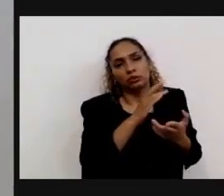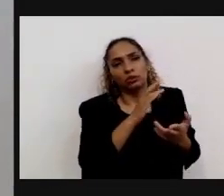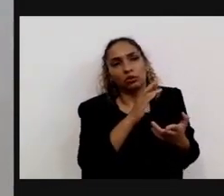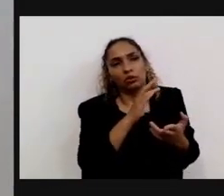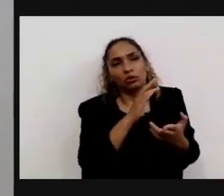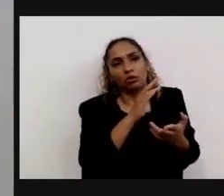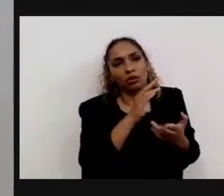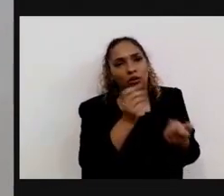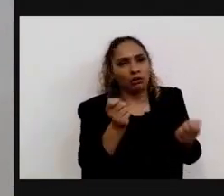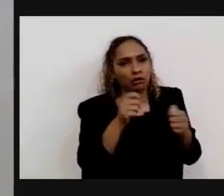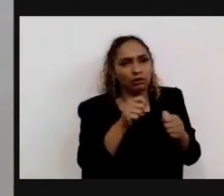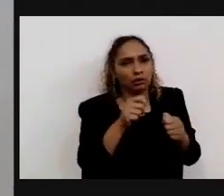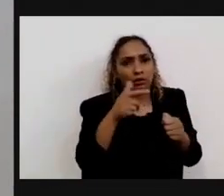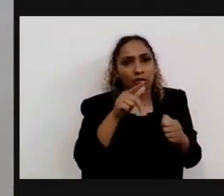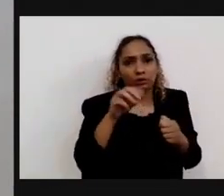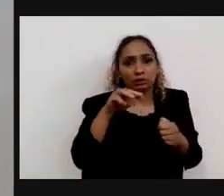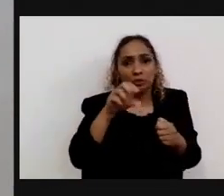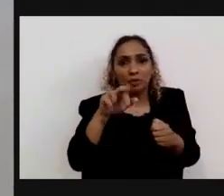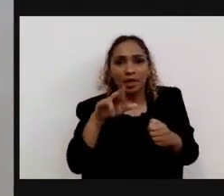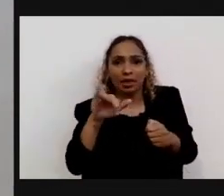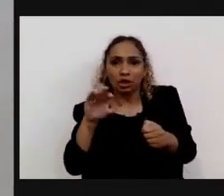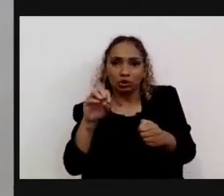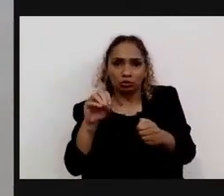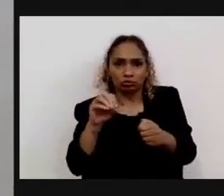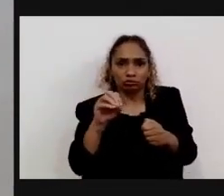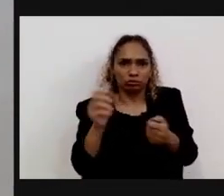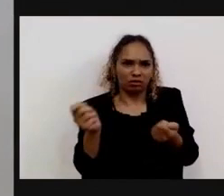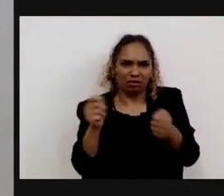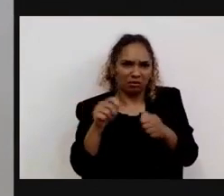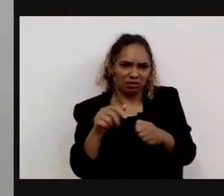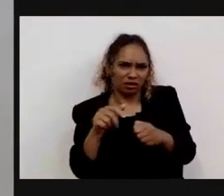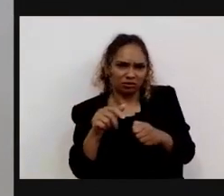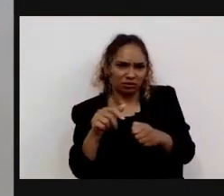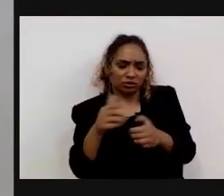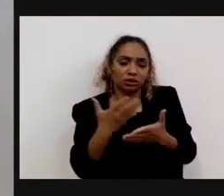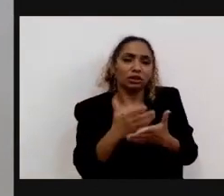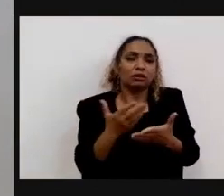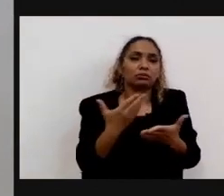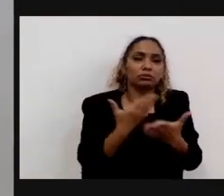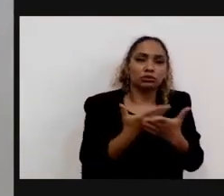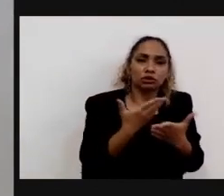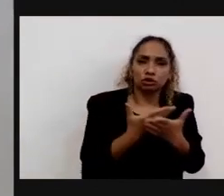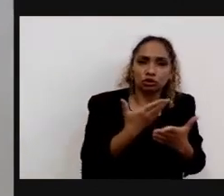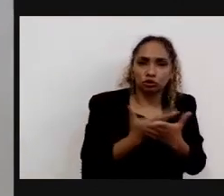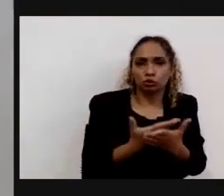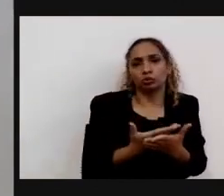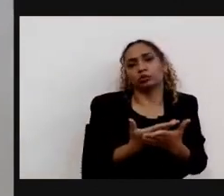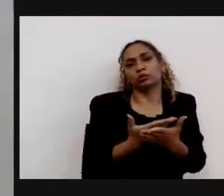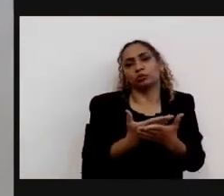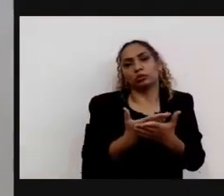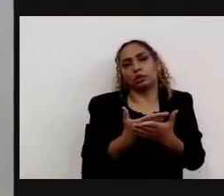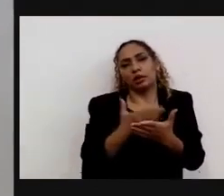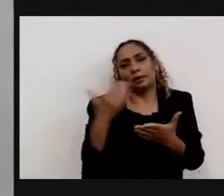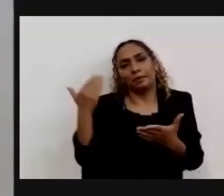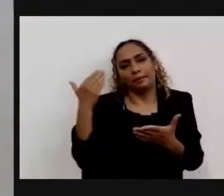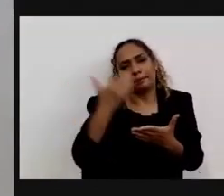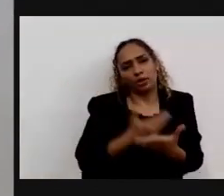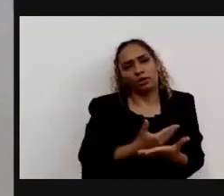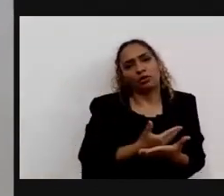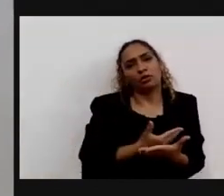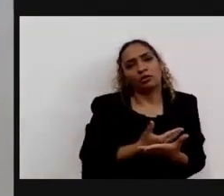terá ascensão meritocrática são só essas duas coisas e aí já tem vários estudos mostrando que